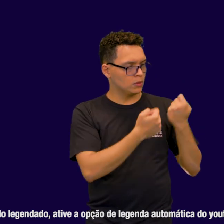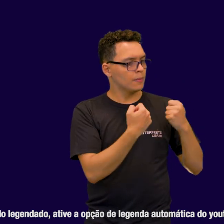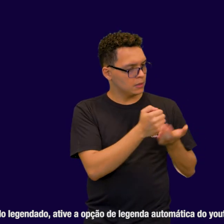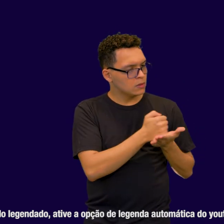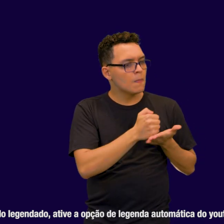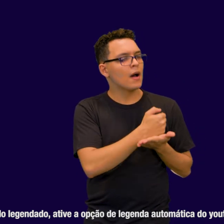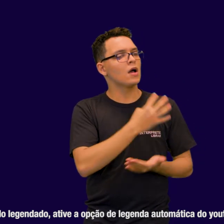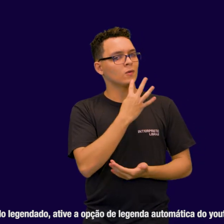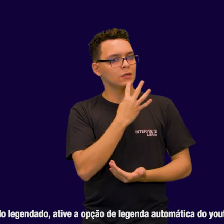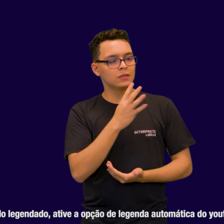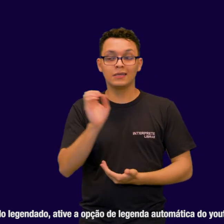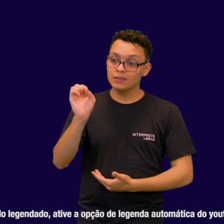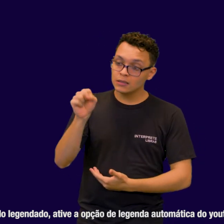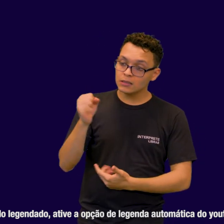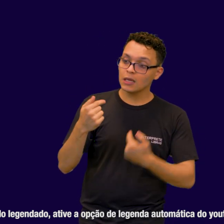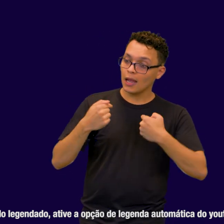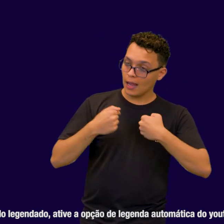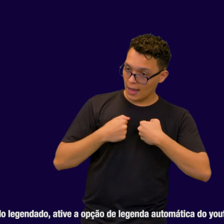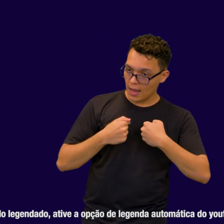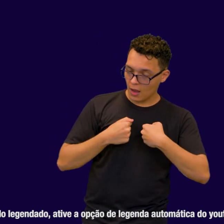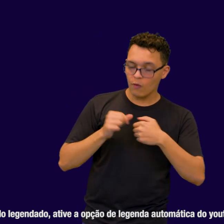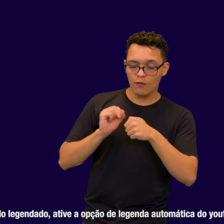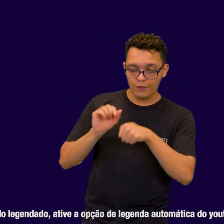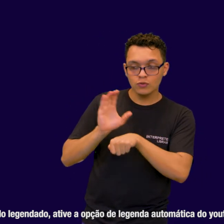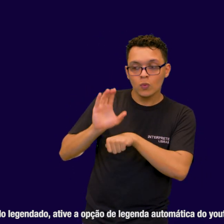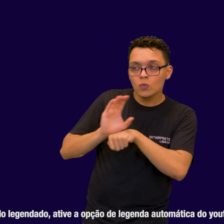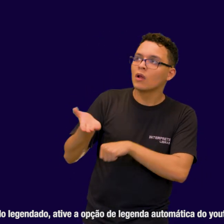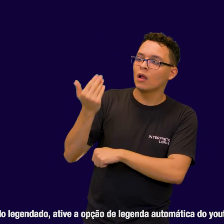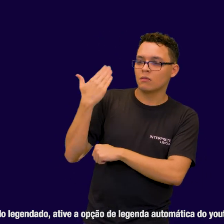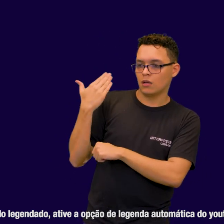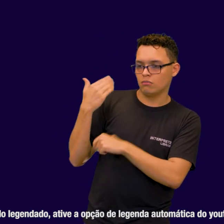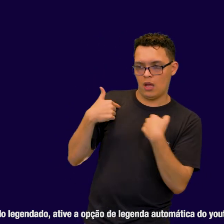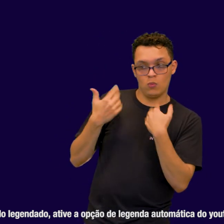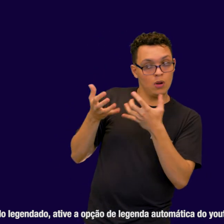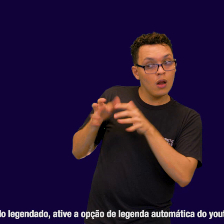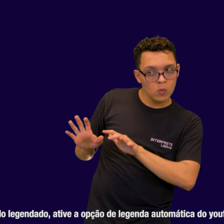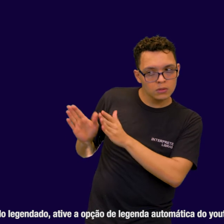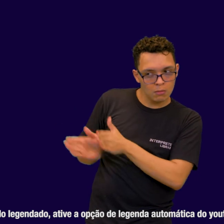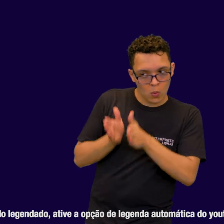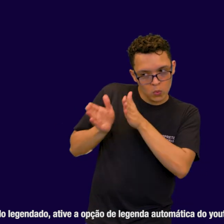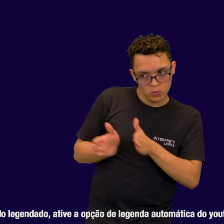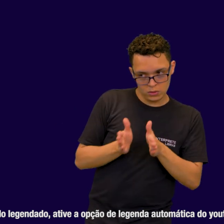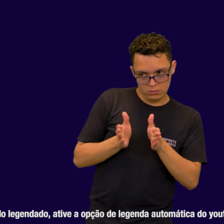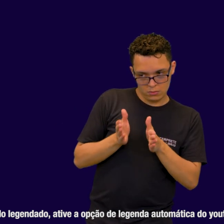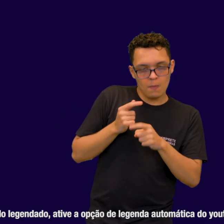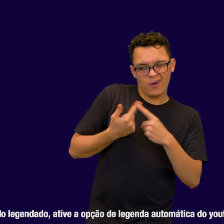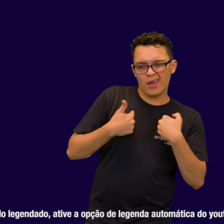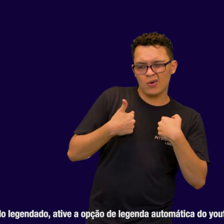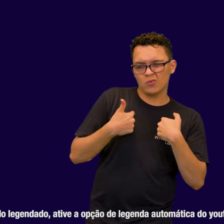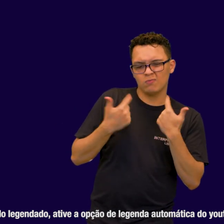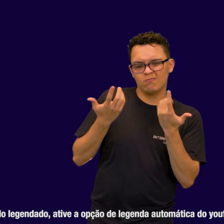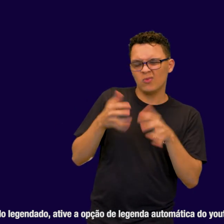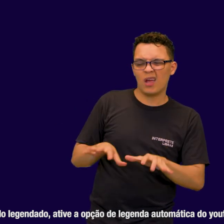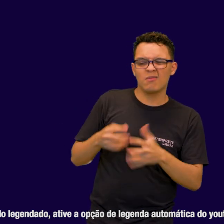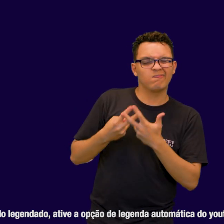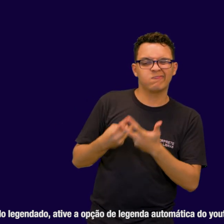eu fiz curso de cervejeiro caseiro, mas eu nunca quis fazer cerveja. Eu falei, não é a minha praia. Produzir cerveja dá muito trabalho, eu